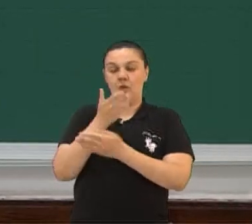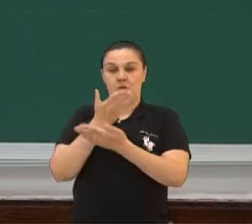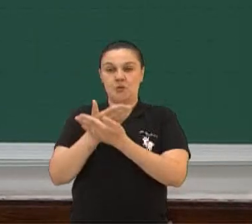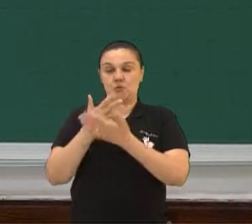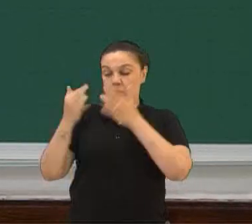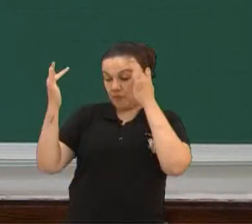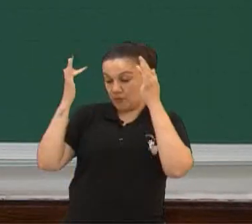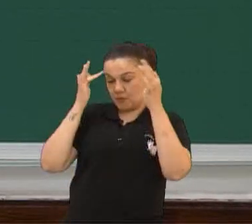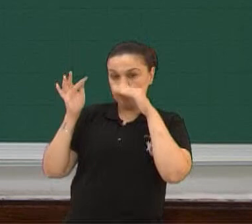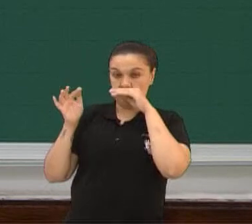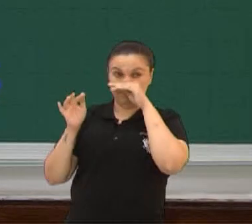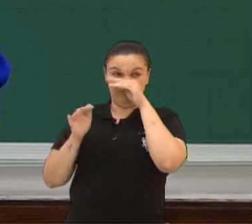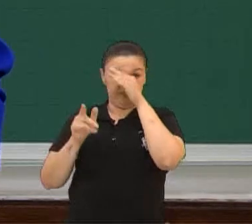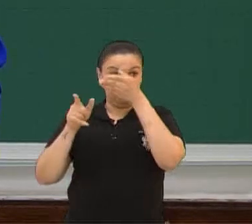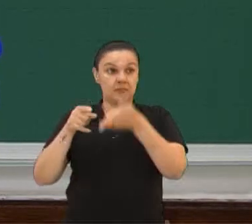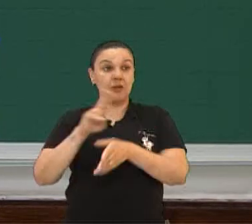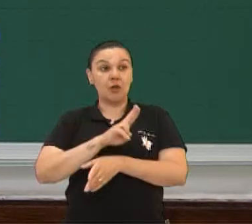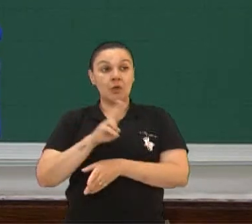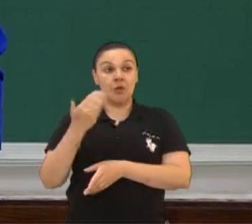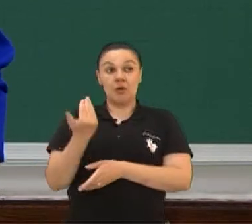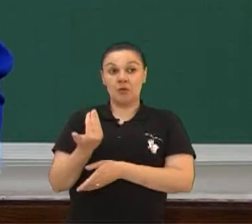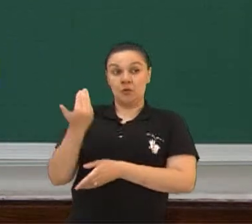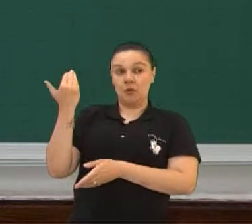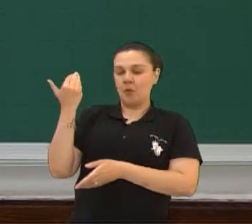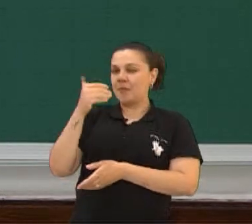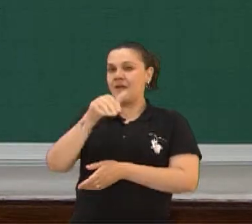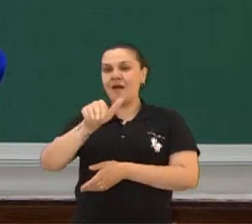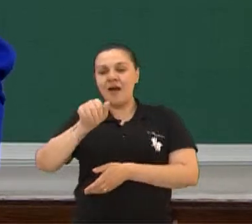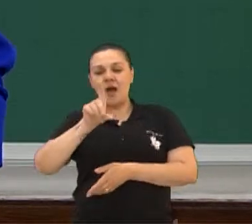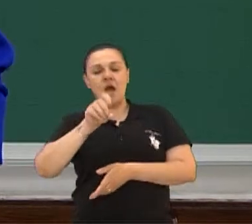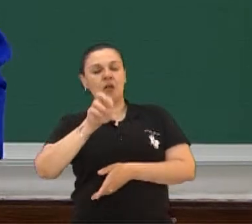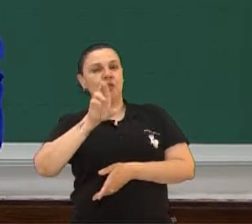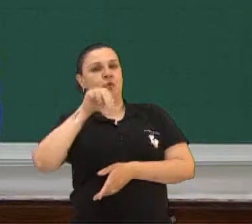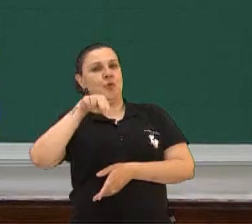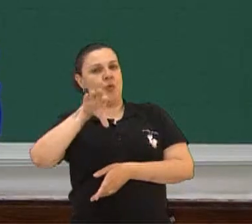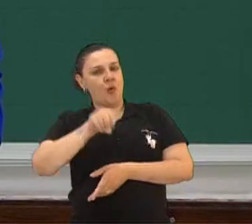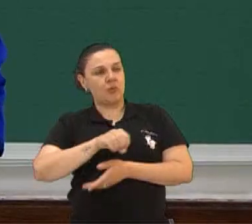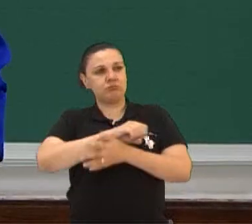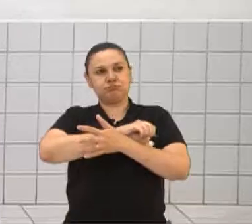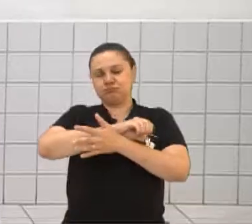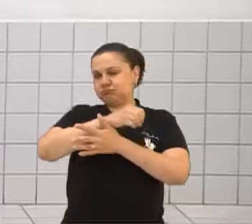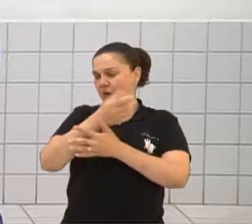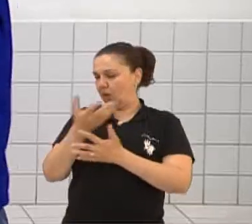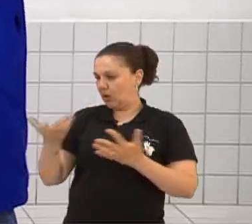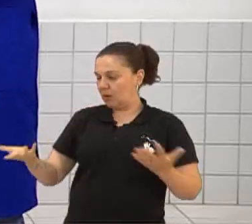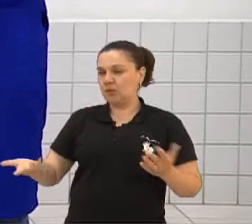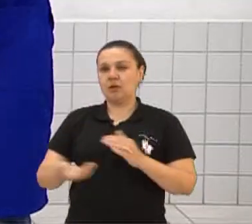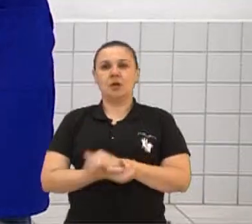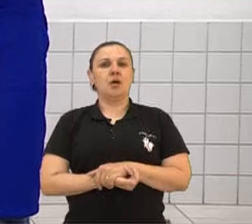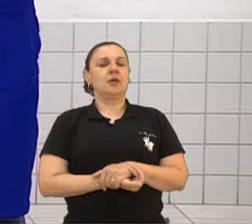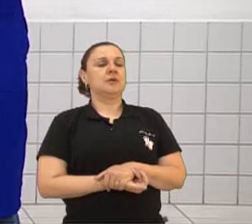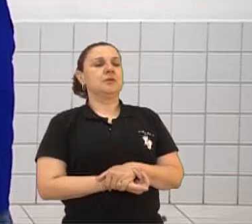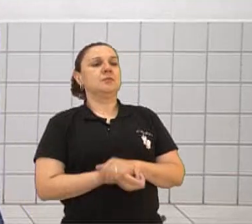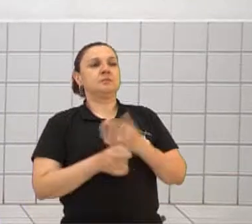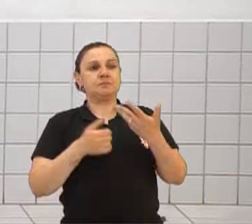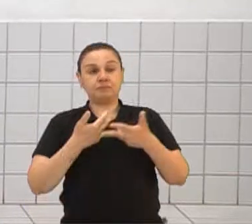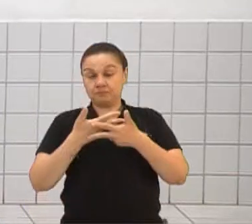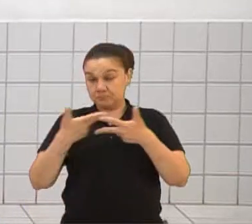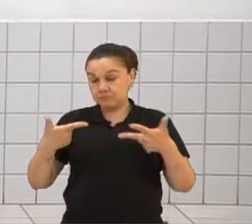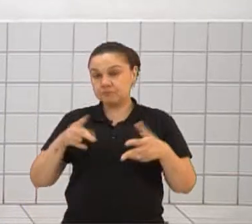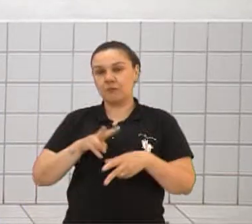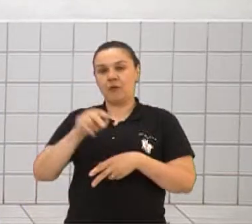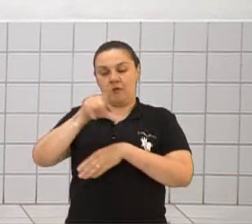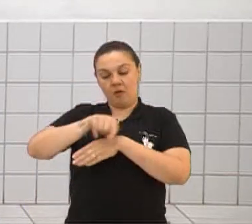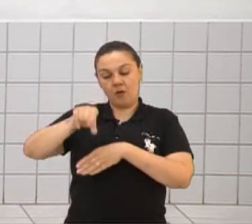estamos mencionando aqui o Horkheimer, tivemos Adorno, o próprio Benjamin e tantos outros aí, Pollack, né, e tantos outros aí que vão